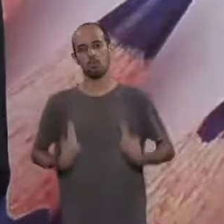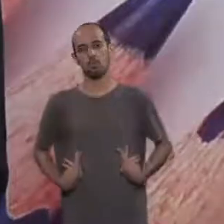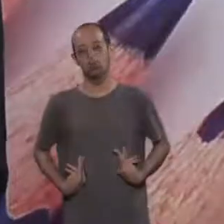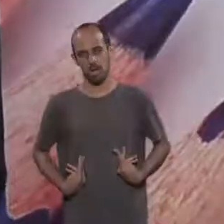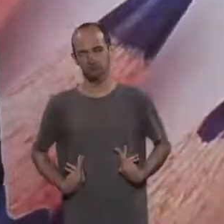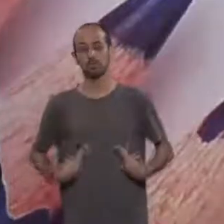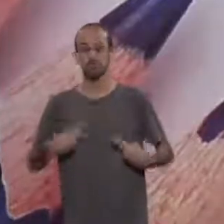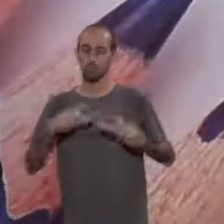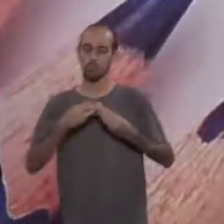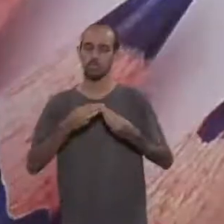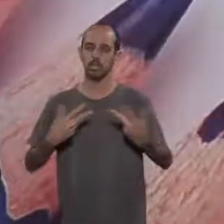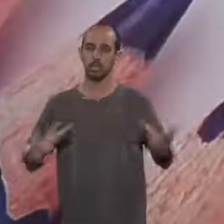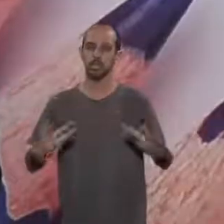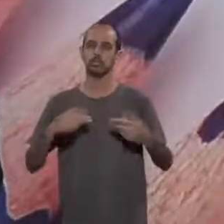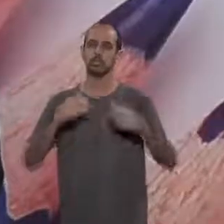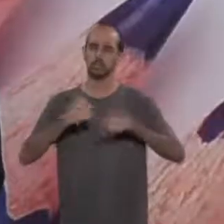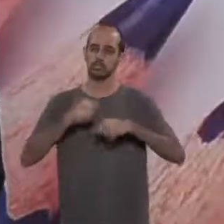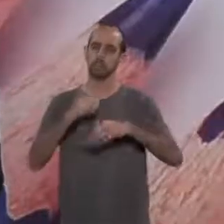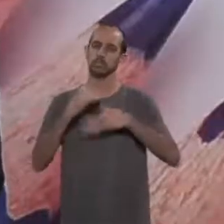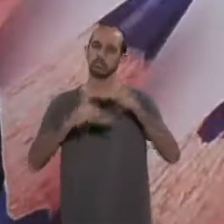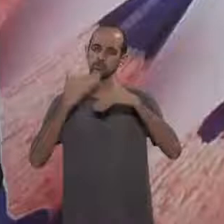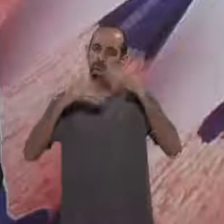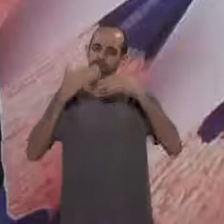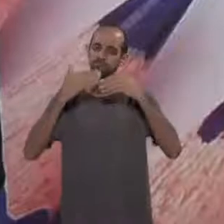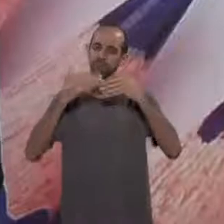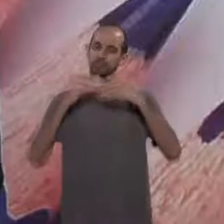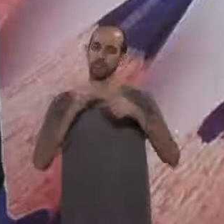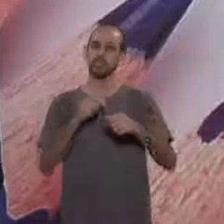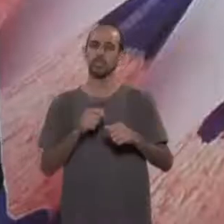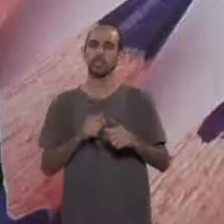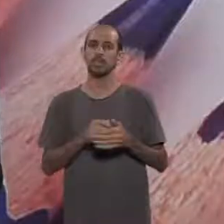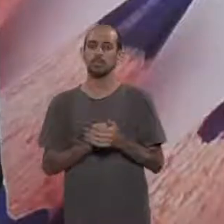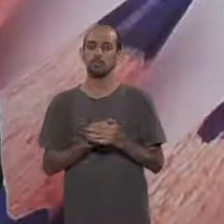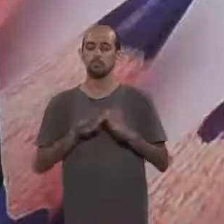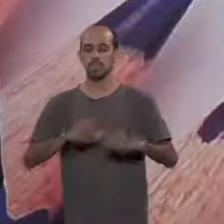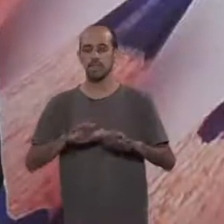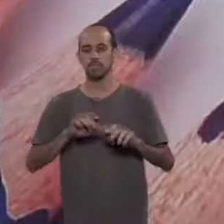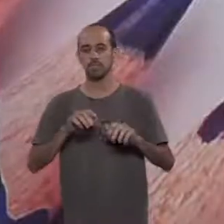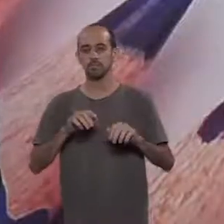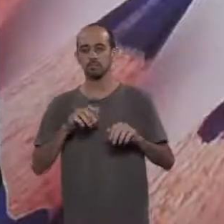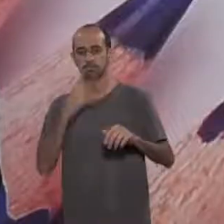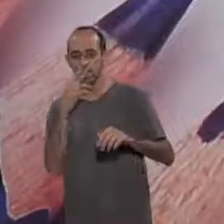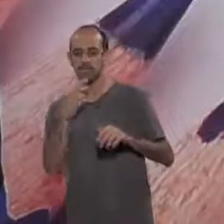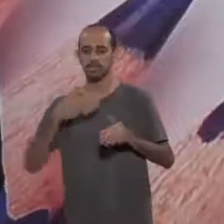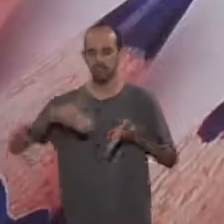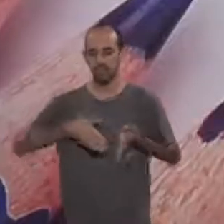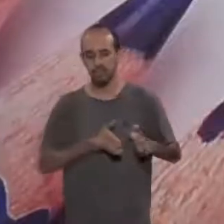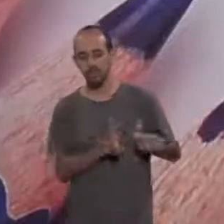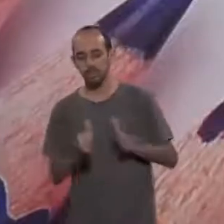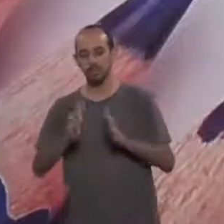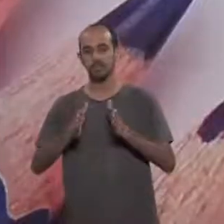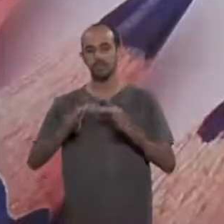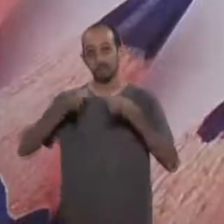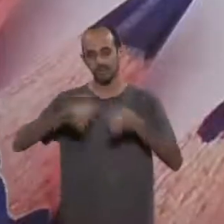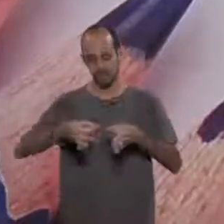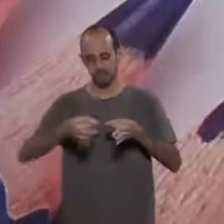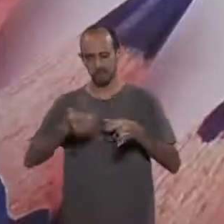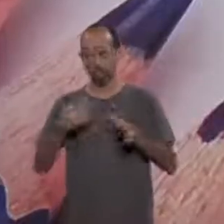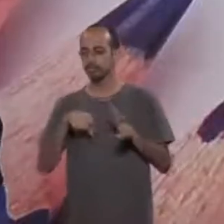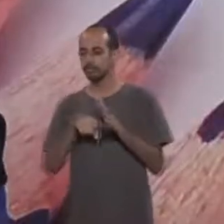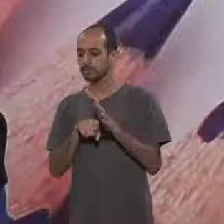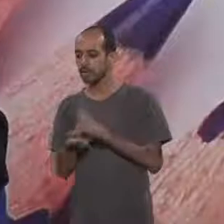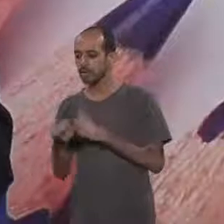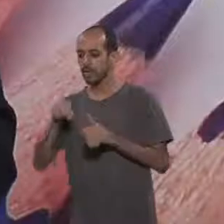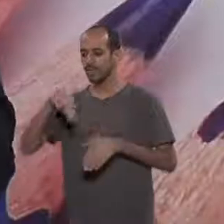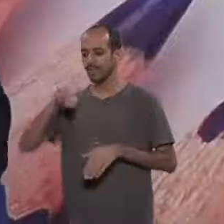coisa. Muita coisa ainda que a gente tem que conquistar, né? Mas eu acho que a gente está num caminho. Queria